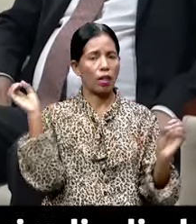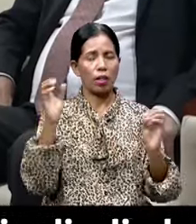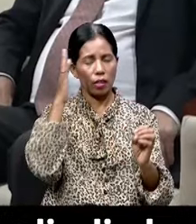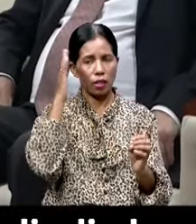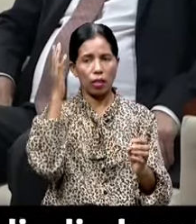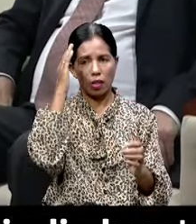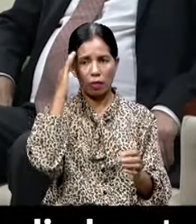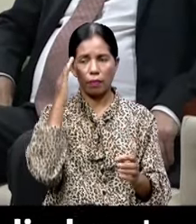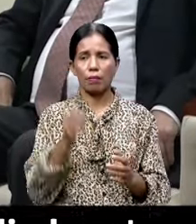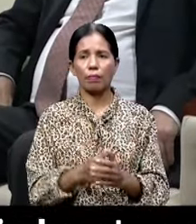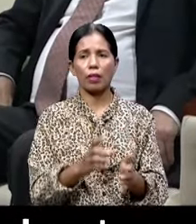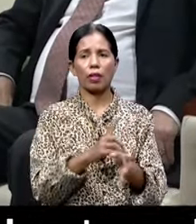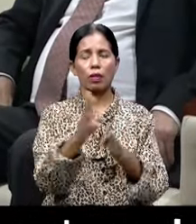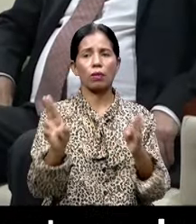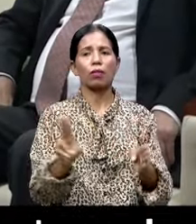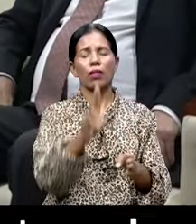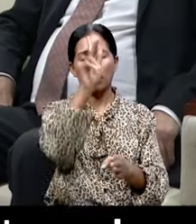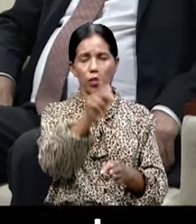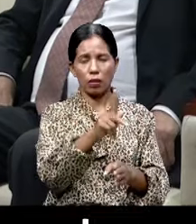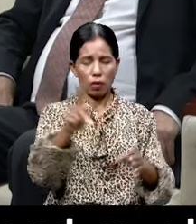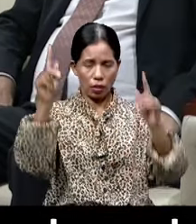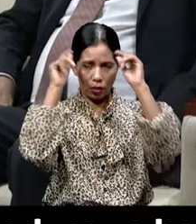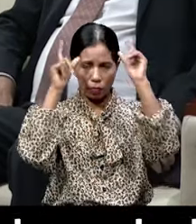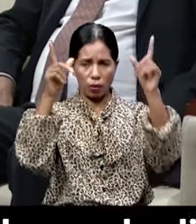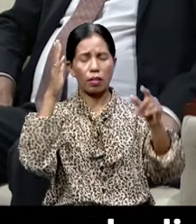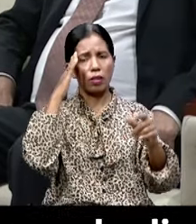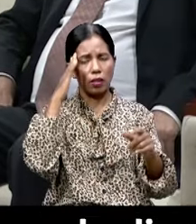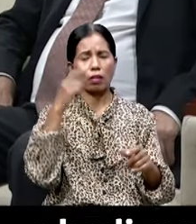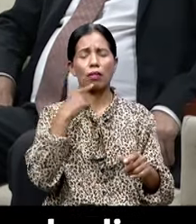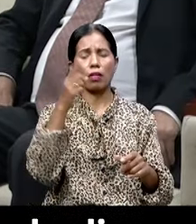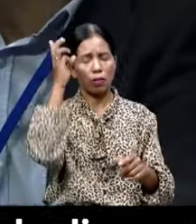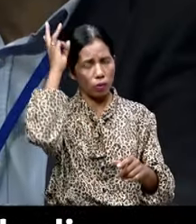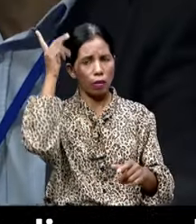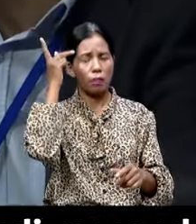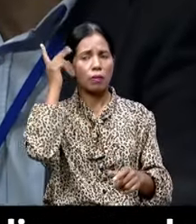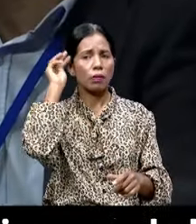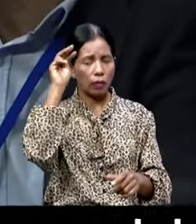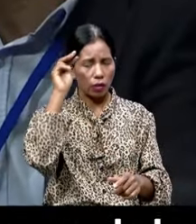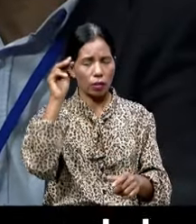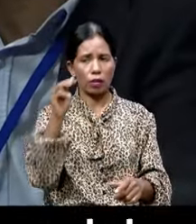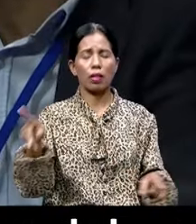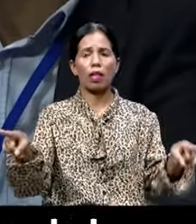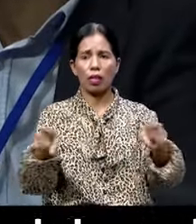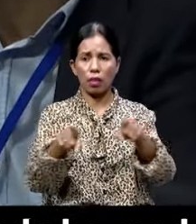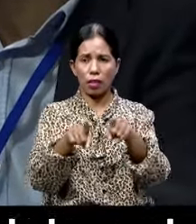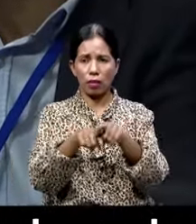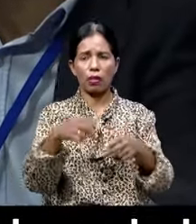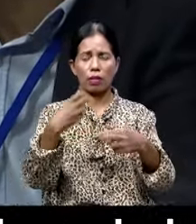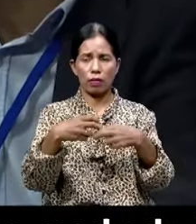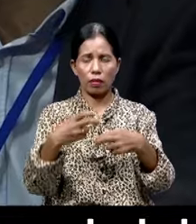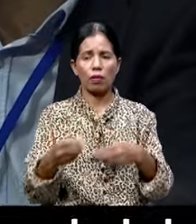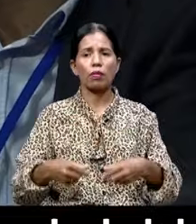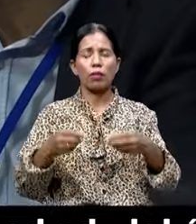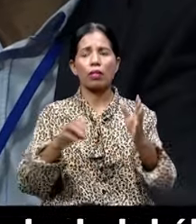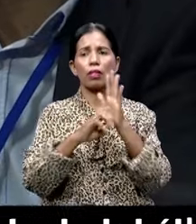Além de ne, reitor Universidade Católica Timorense Hatete, preocupação primeiro-ministro Niané Hanesan desafia Sira